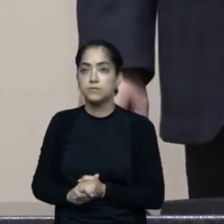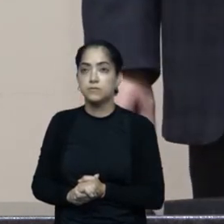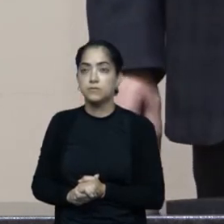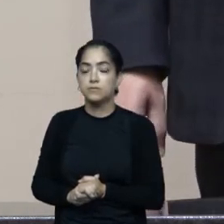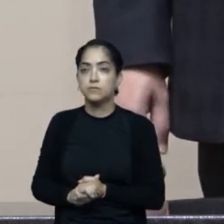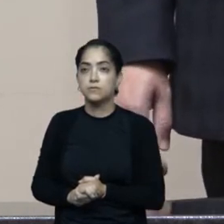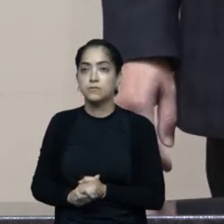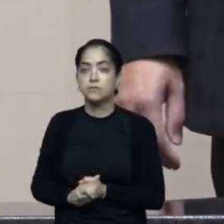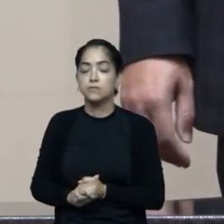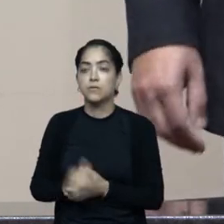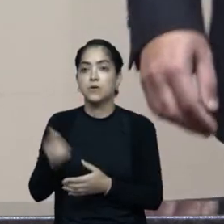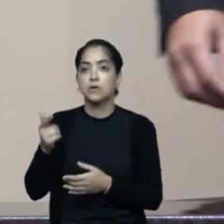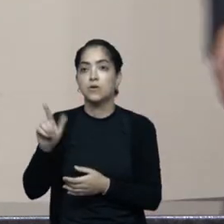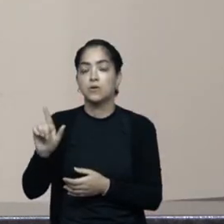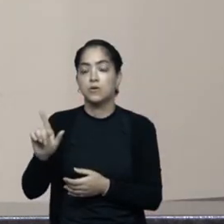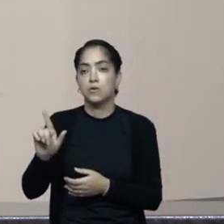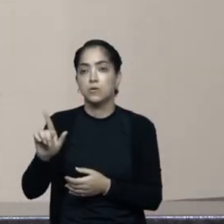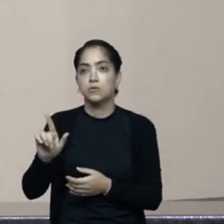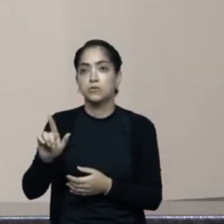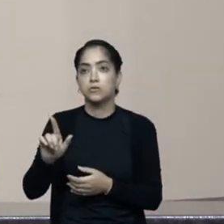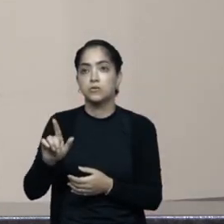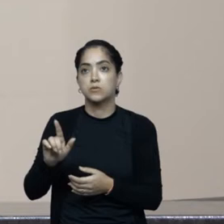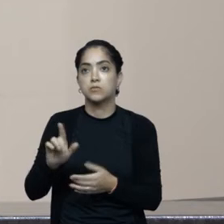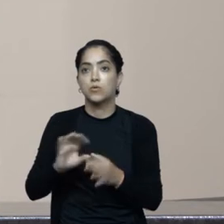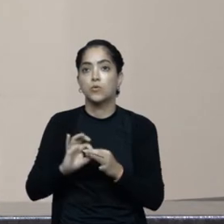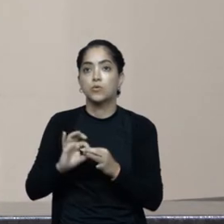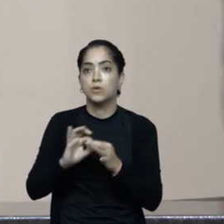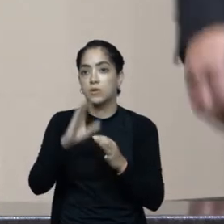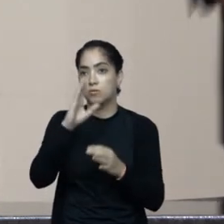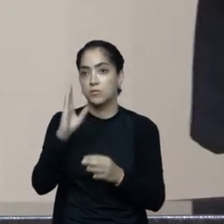Horário destinado à União Brasil.